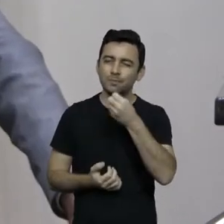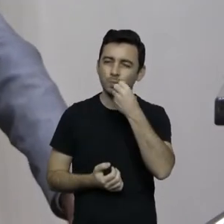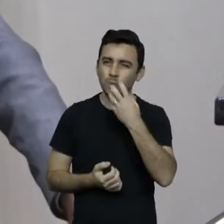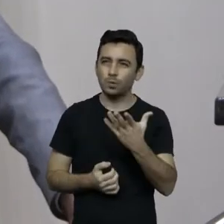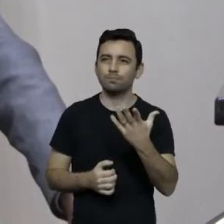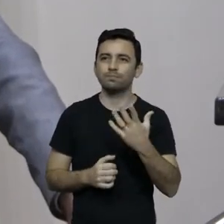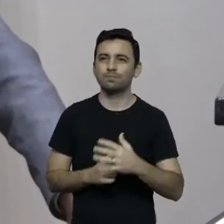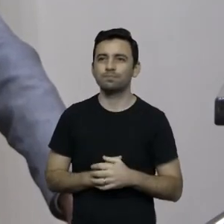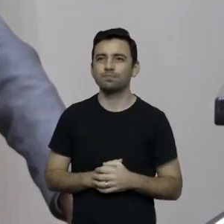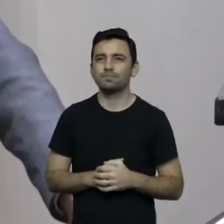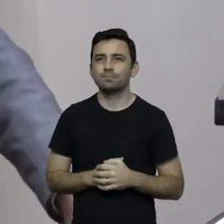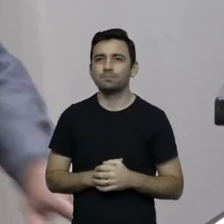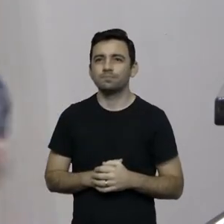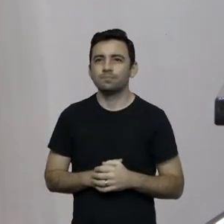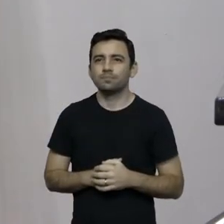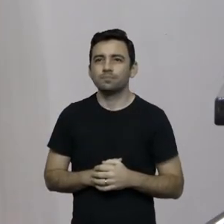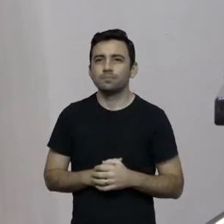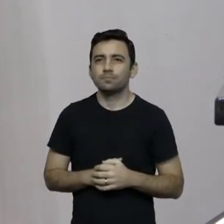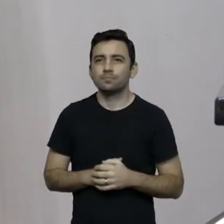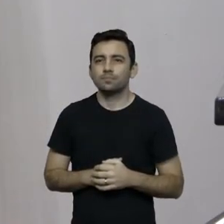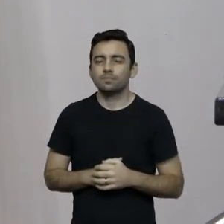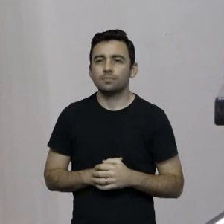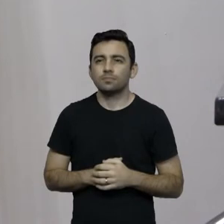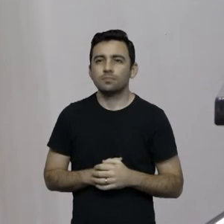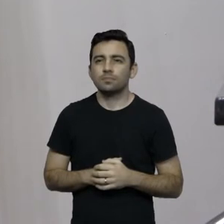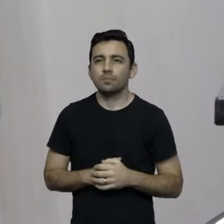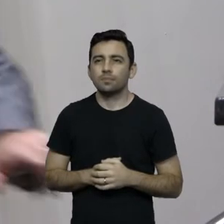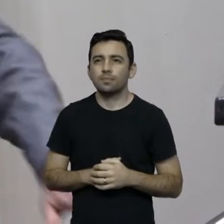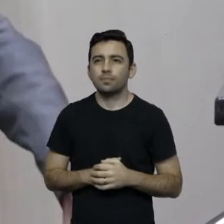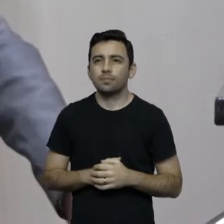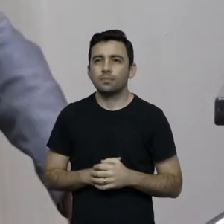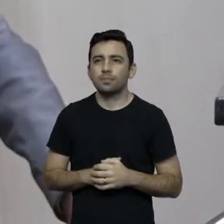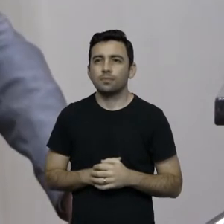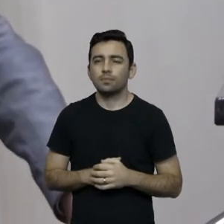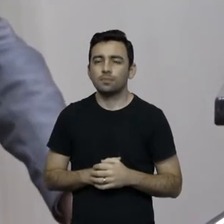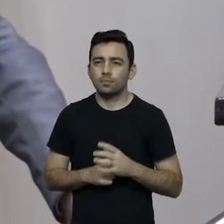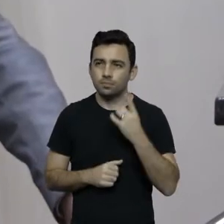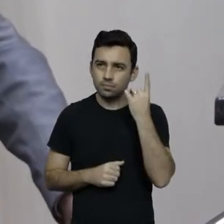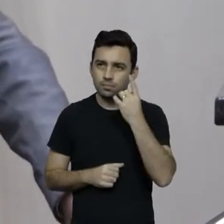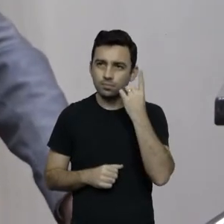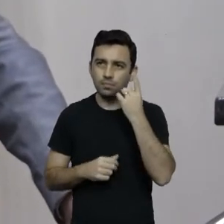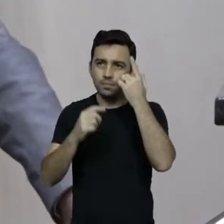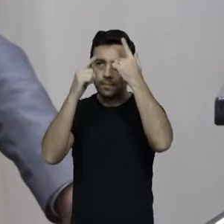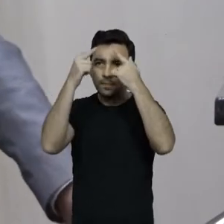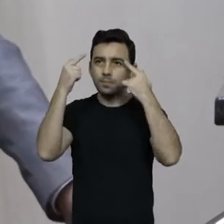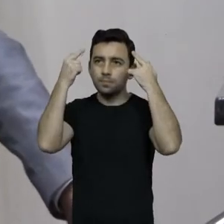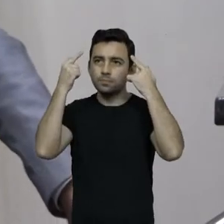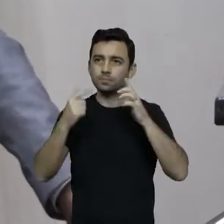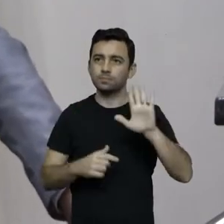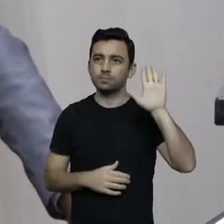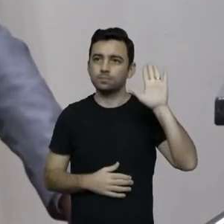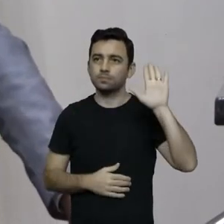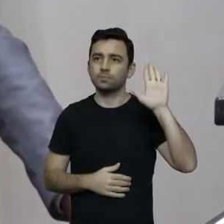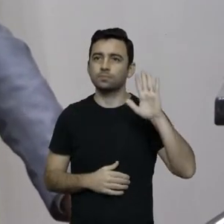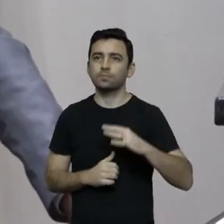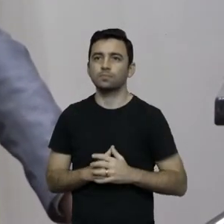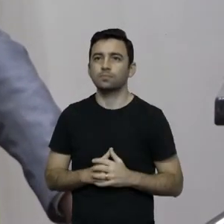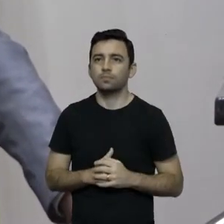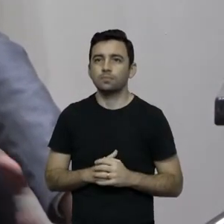faz essa diversidade tão importante no nosso estado Deputado saretta quero viver com